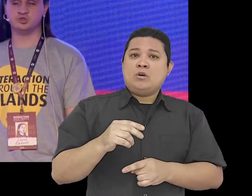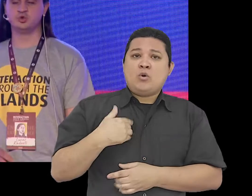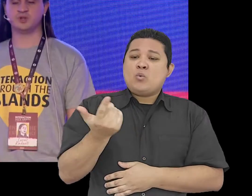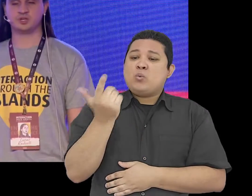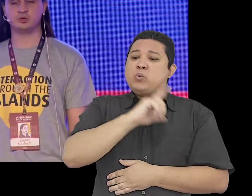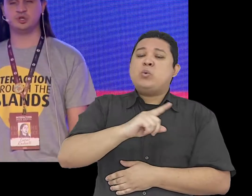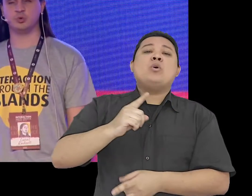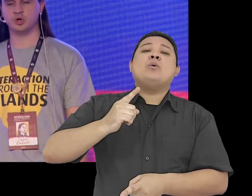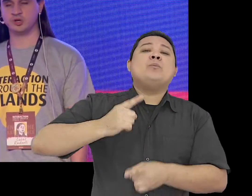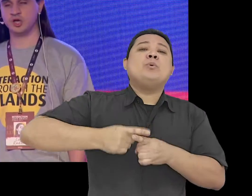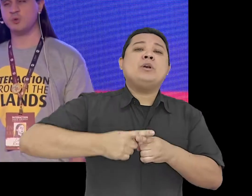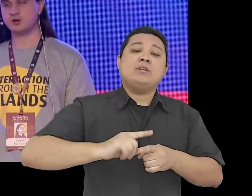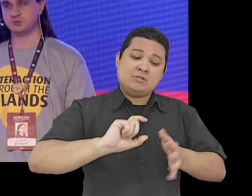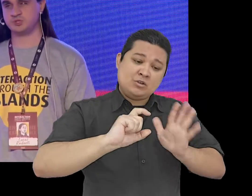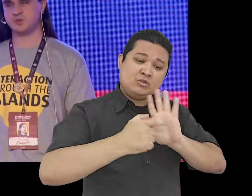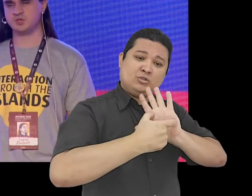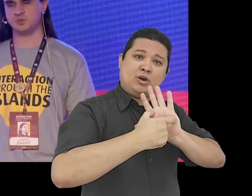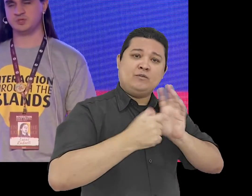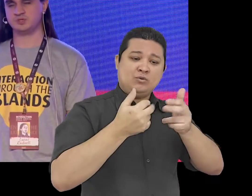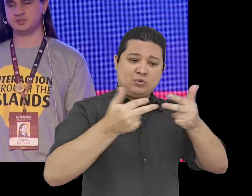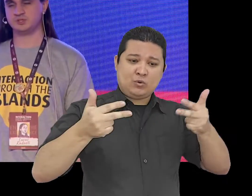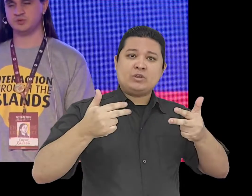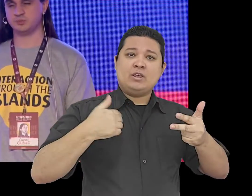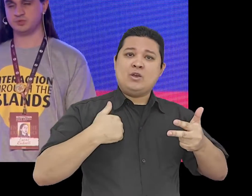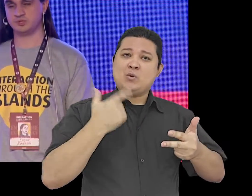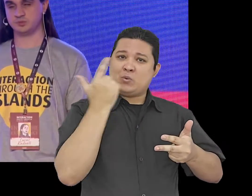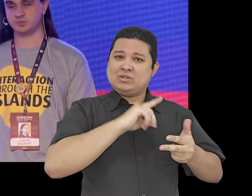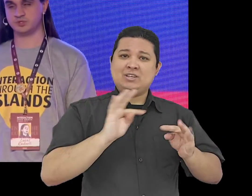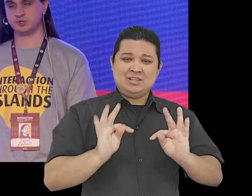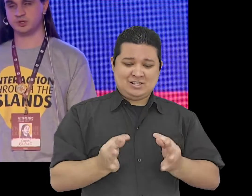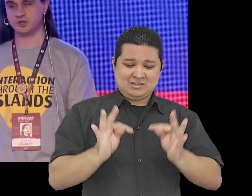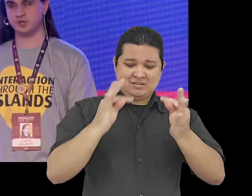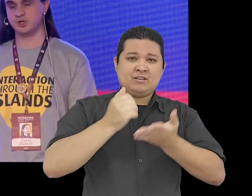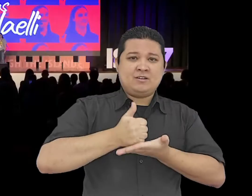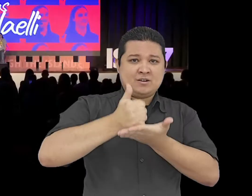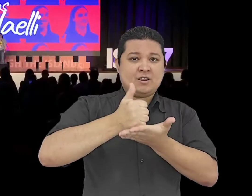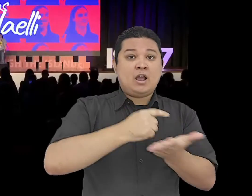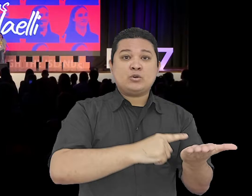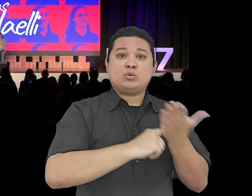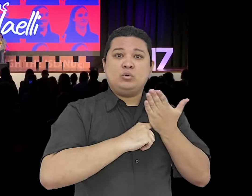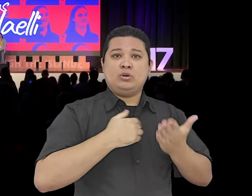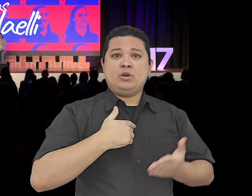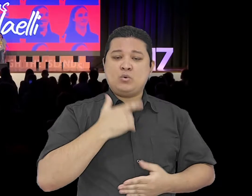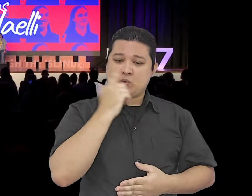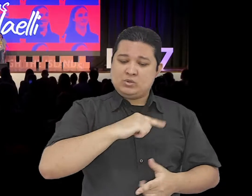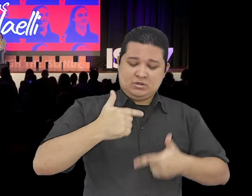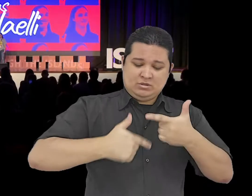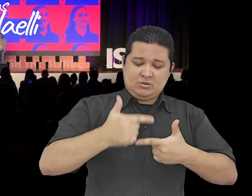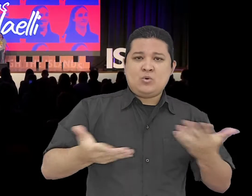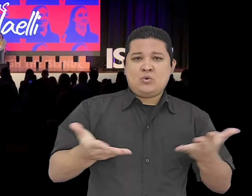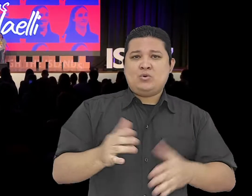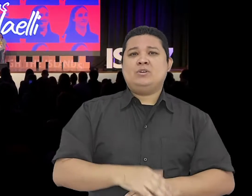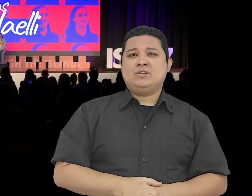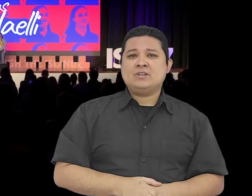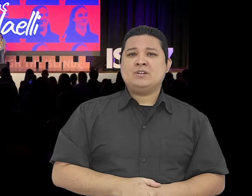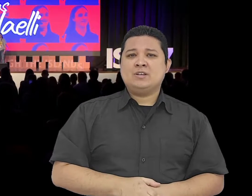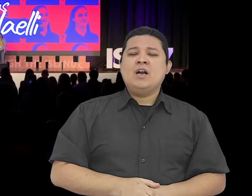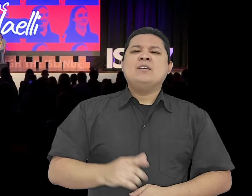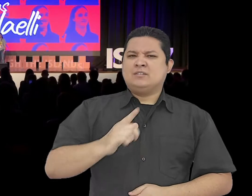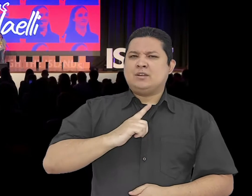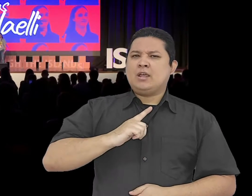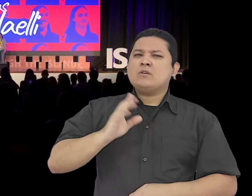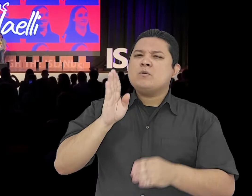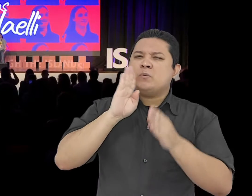só de uma tecnologia ou outra. É um ecossistema que precisa ser acessível por si só, né? O Facebook lançou